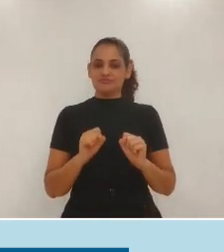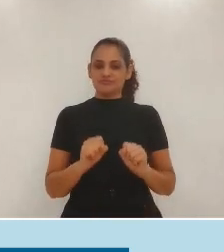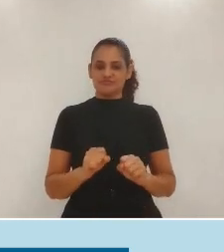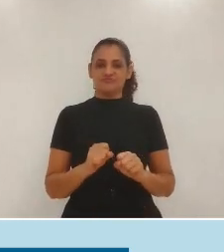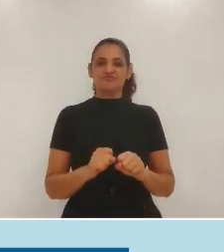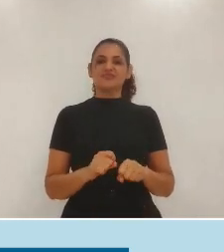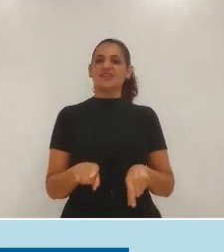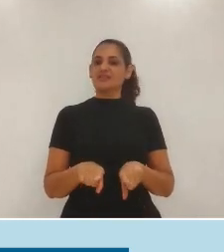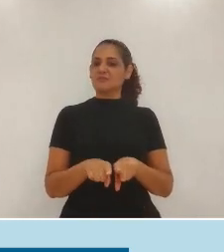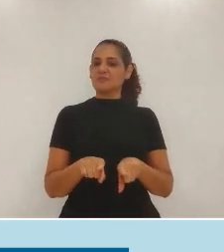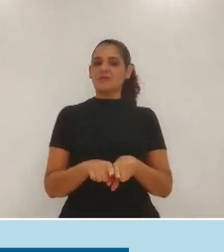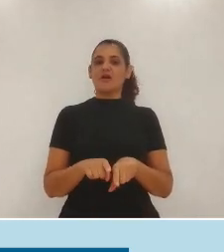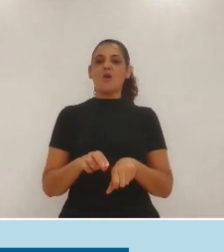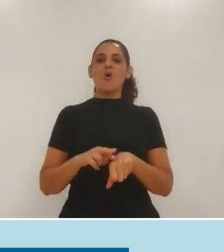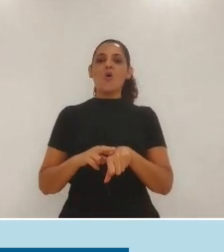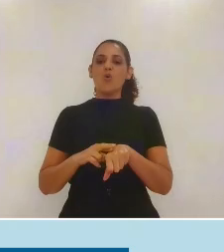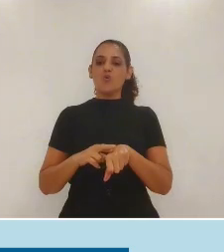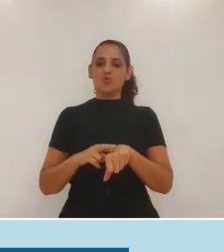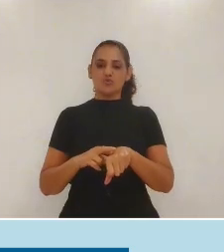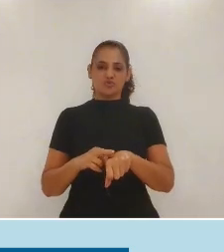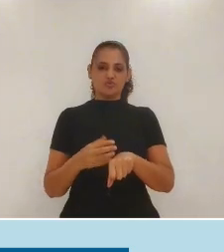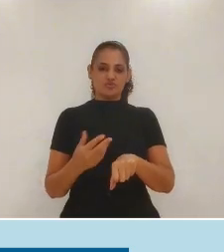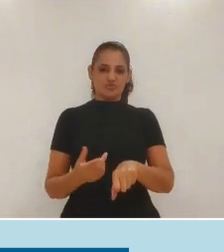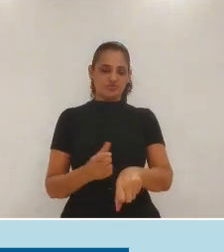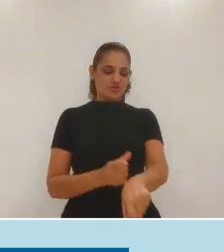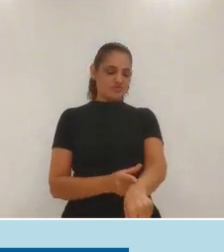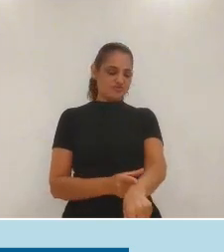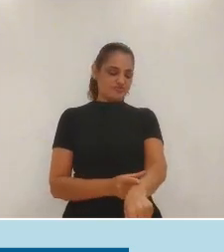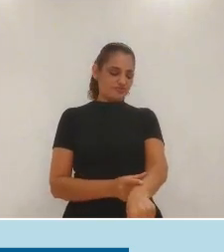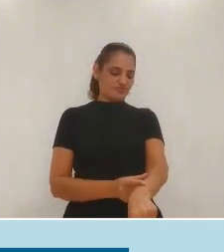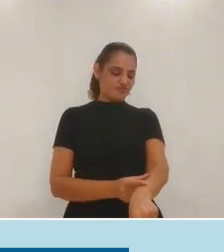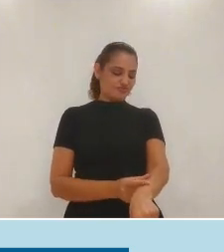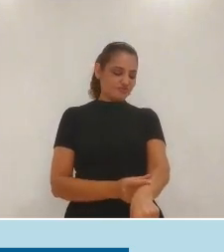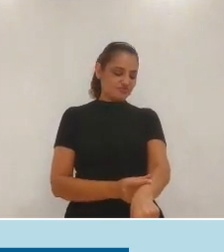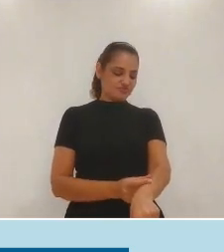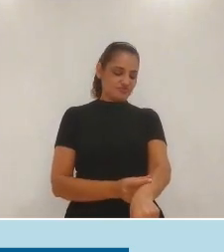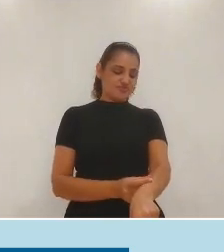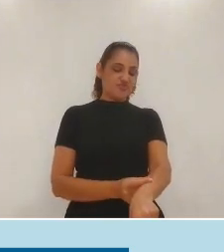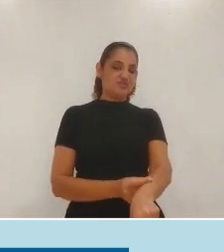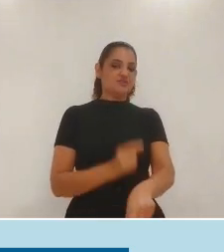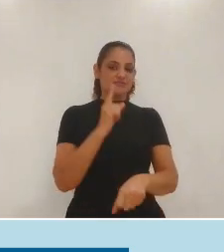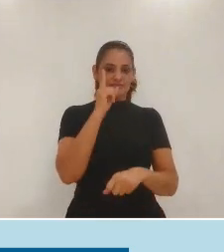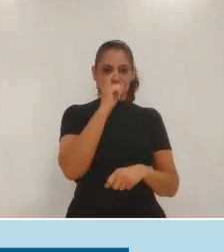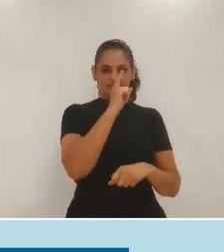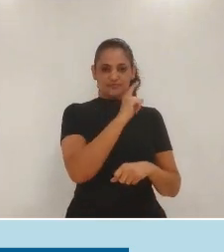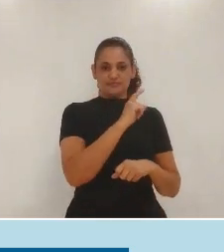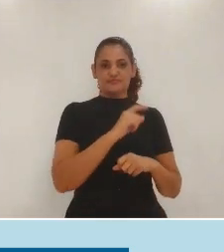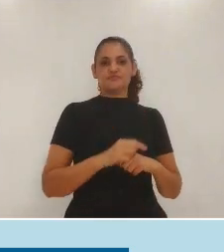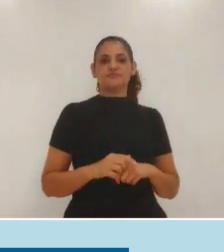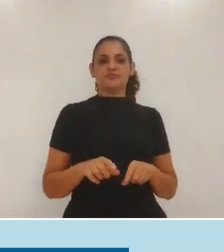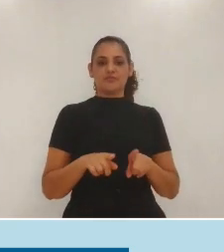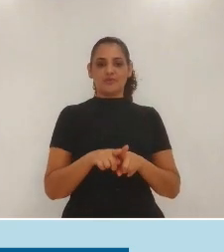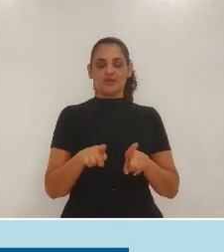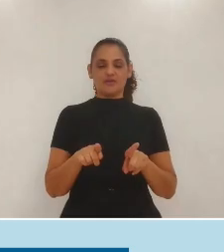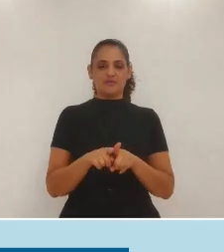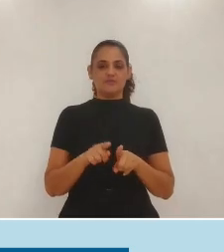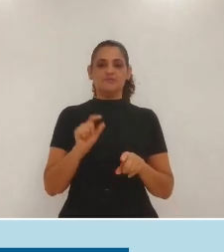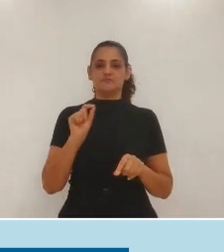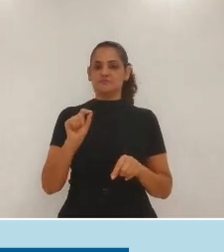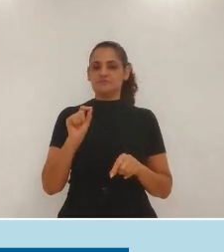hematomas, uma cicatrização anormal e pregas cutâneas em